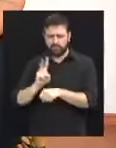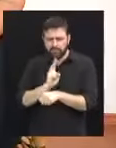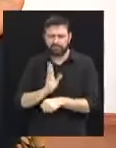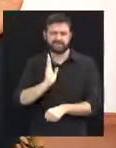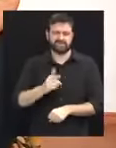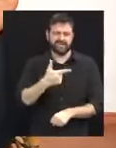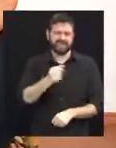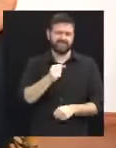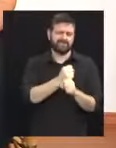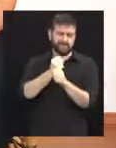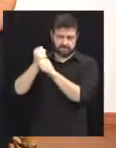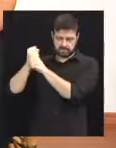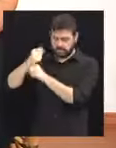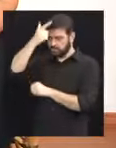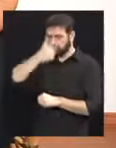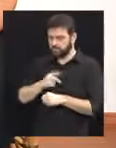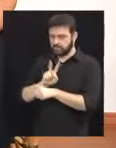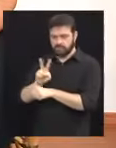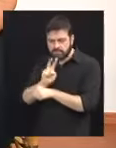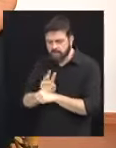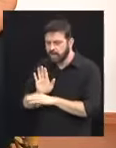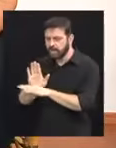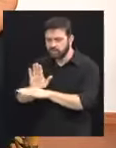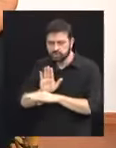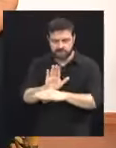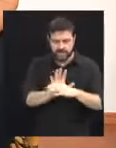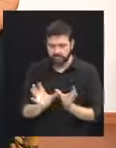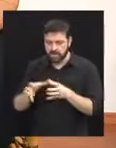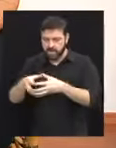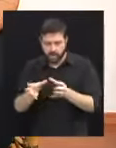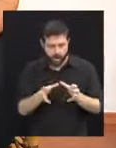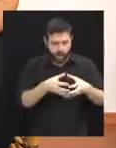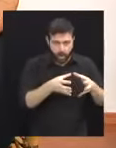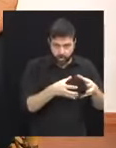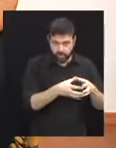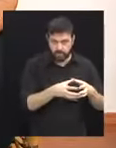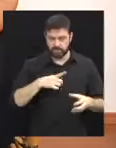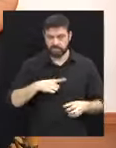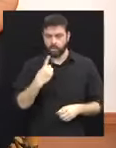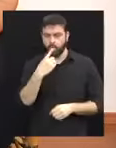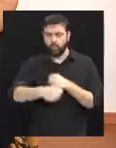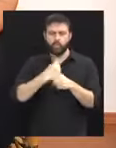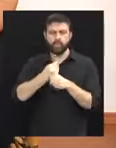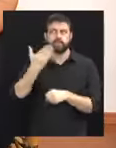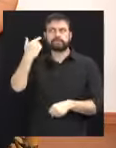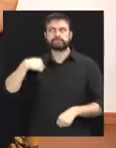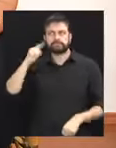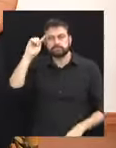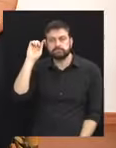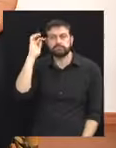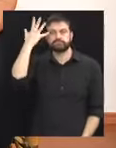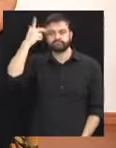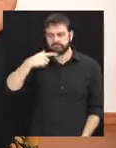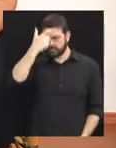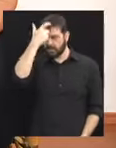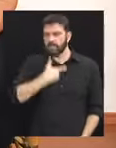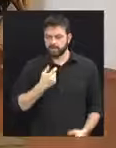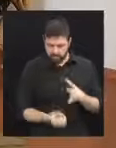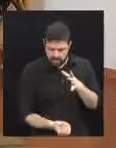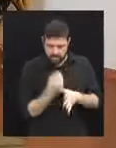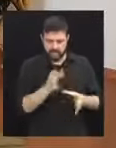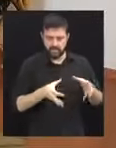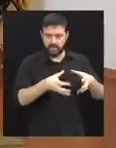eu trabalhava como protetora independente, já ajudei em várias ONGs. E aí, há um ano atrás, eu decidi seguir o caminho